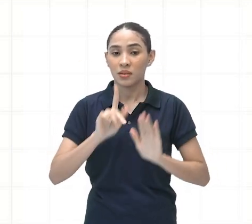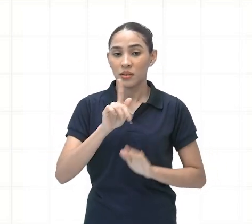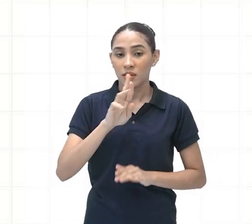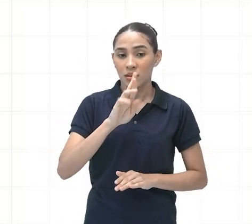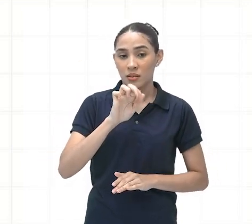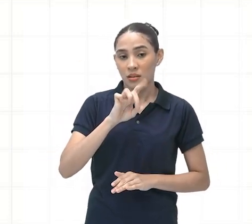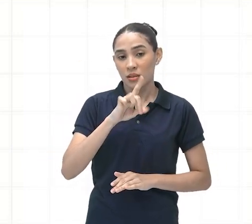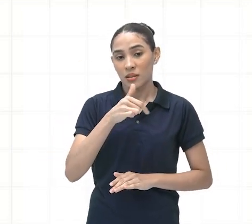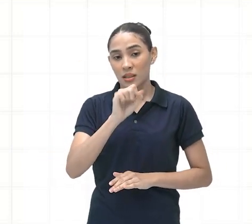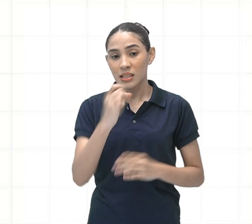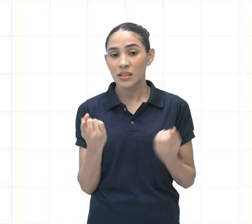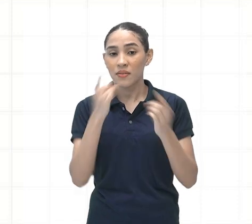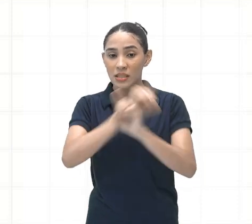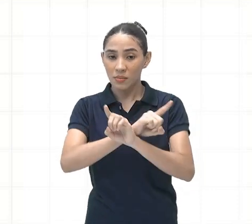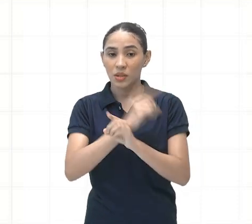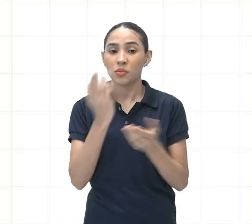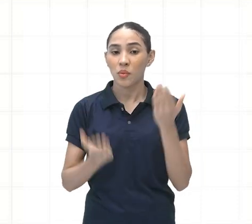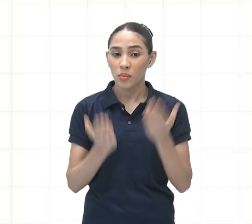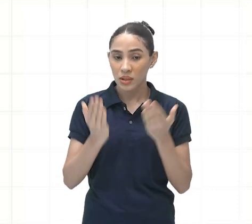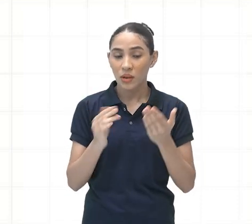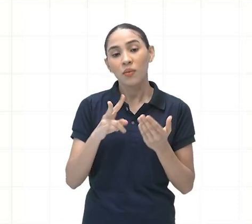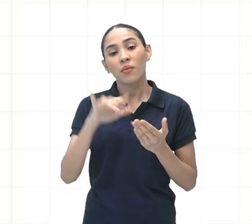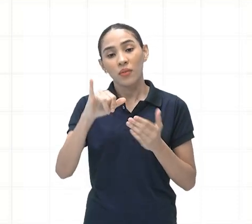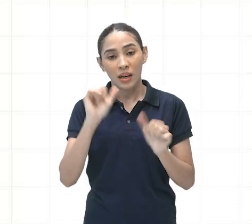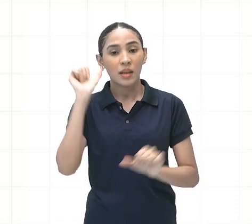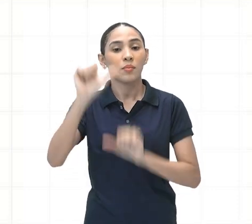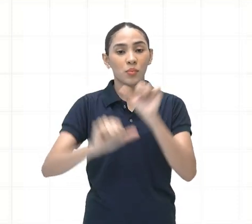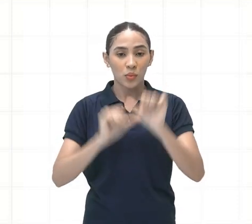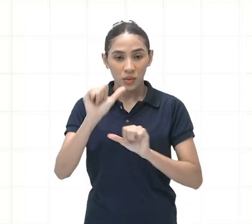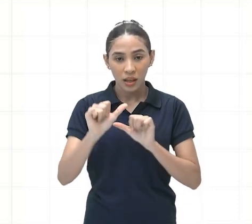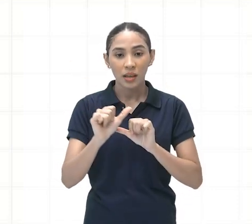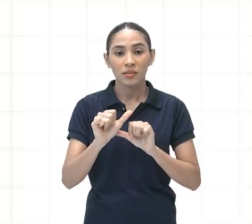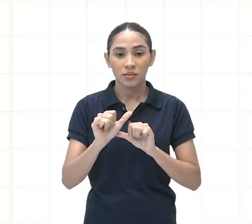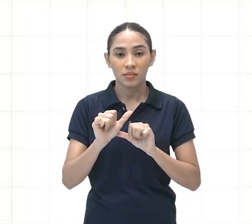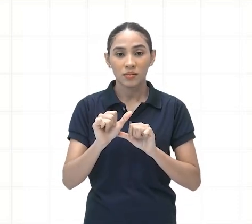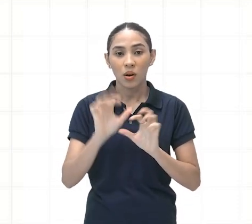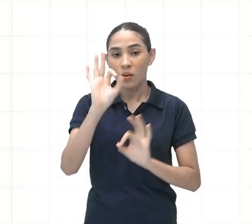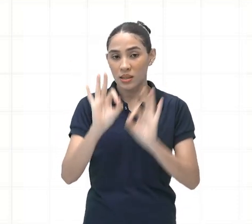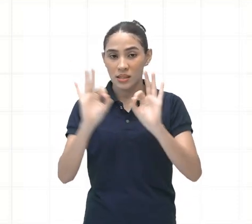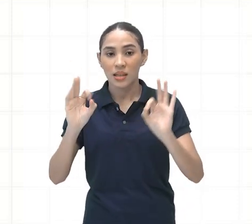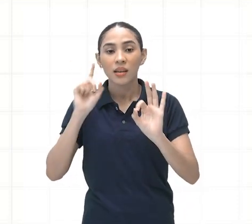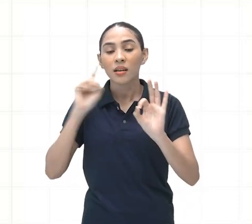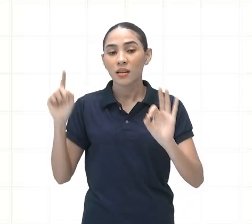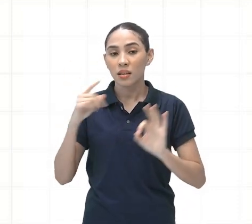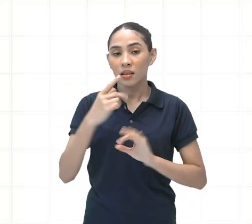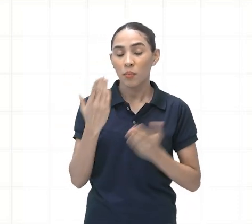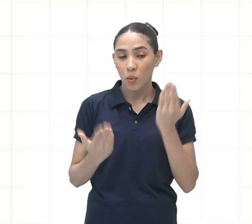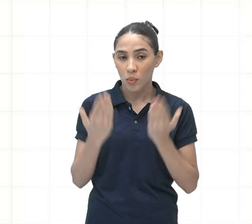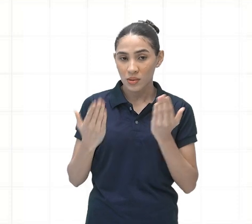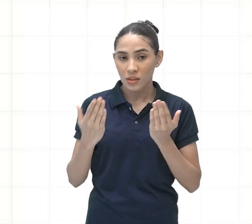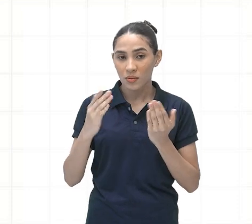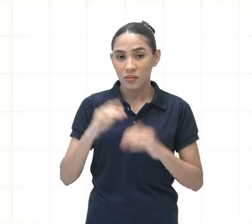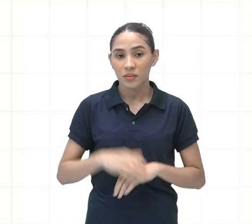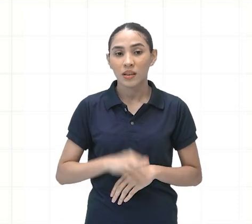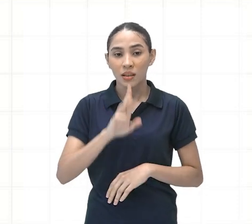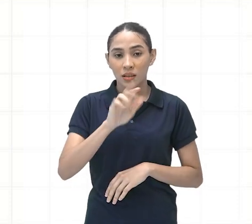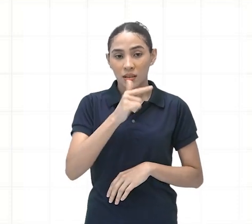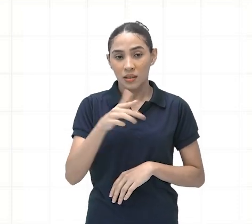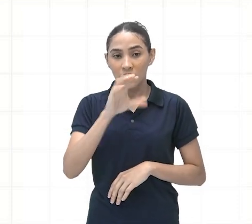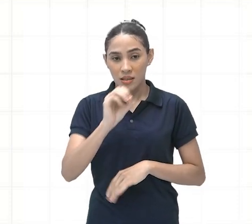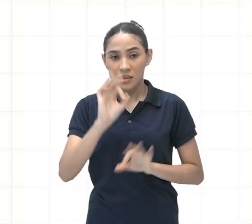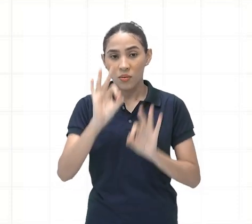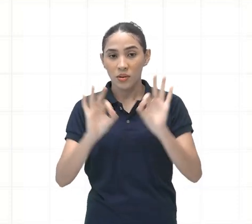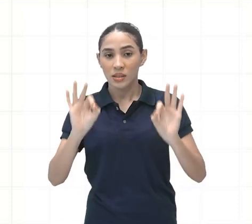Grandezas inversamente proporcionais, eu vou montar a proporção, né? Que é as razões aqui montadas